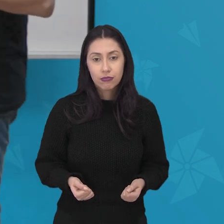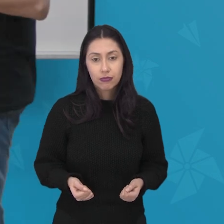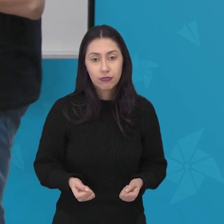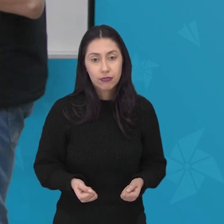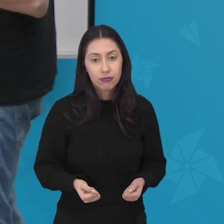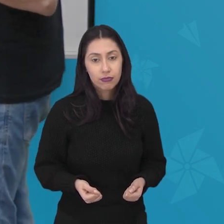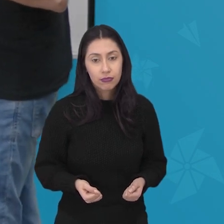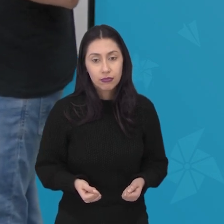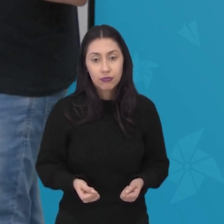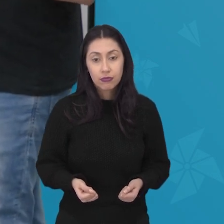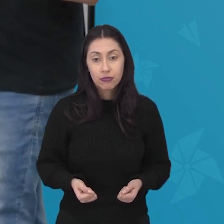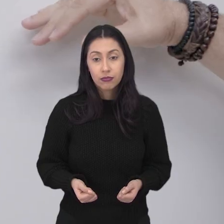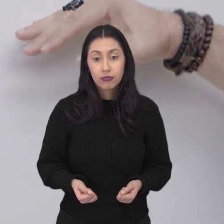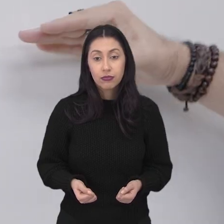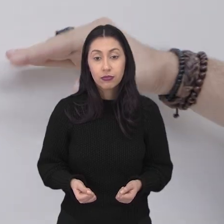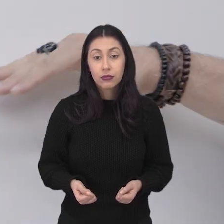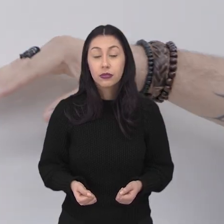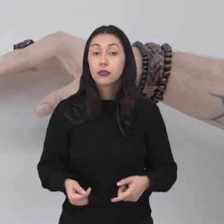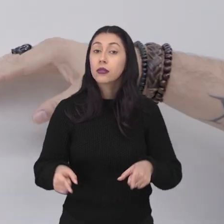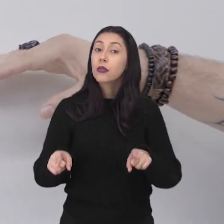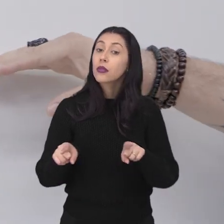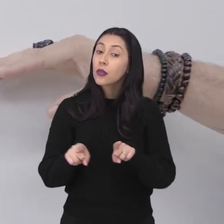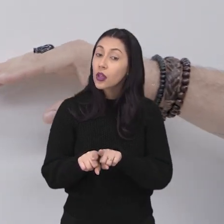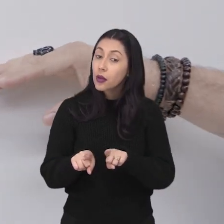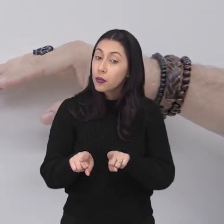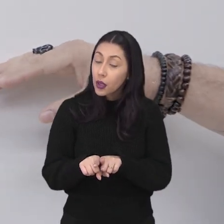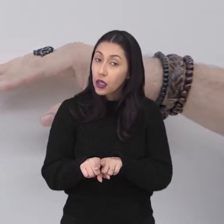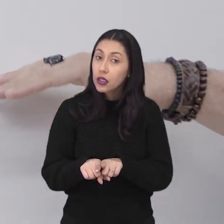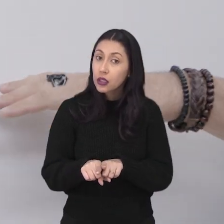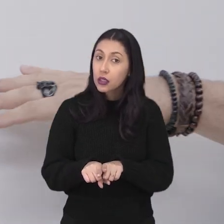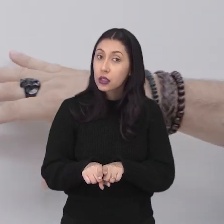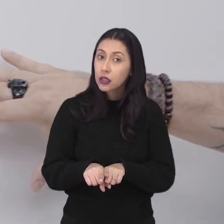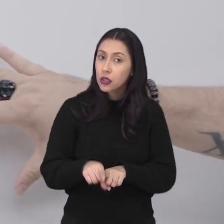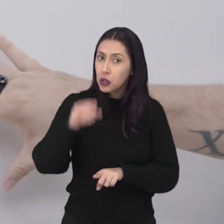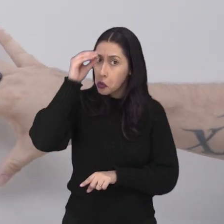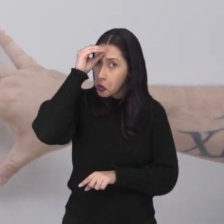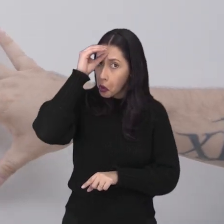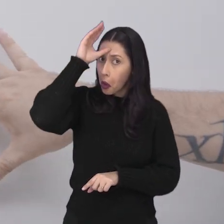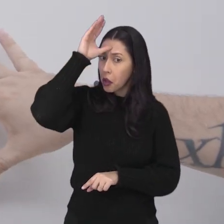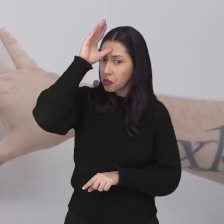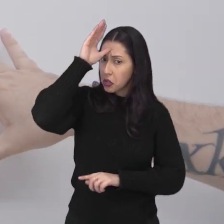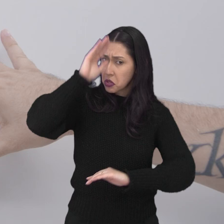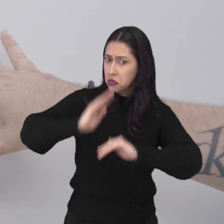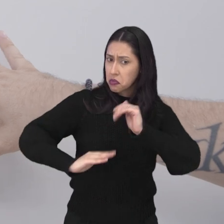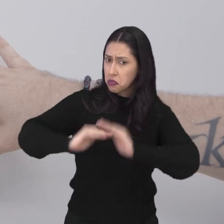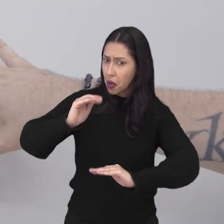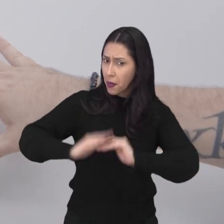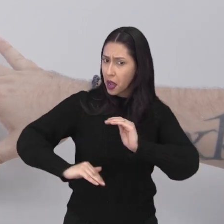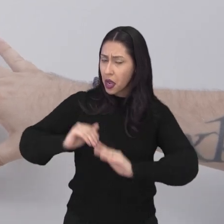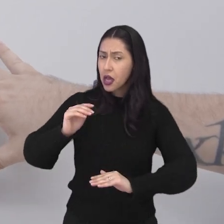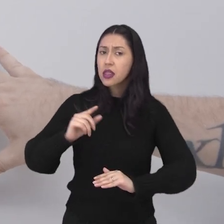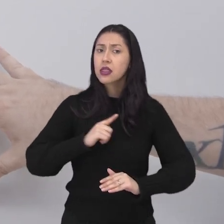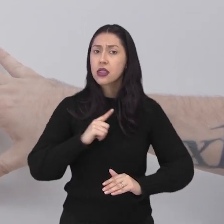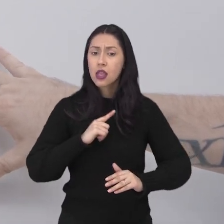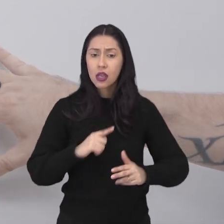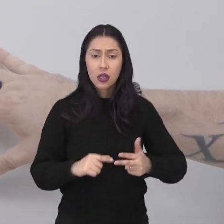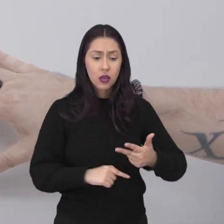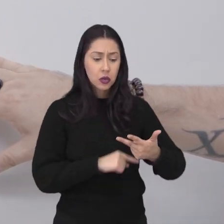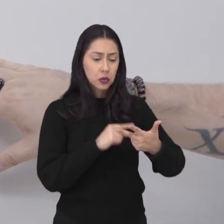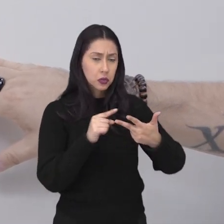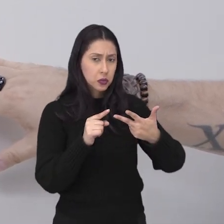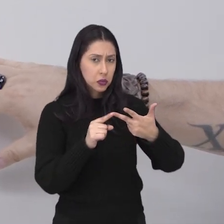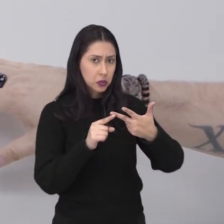né? Junto com esses saberes artesanais, Platão vai dizer que nós temos um outro conjunto